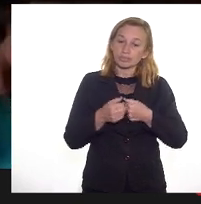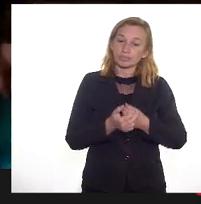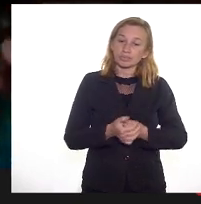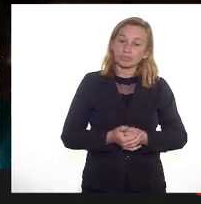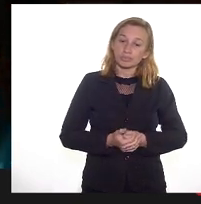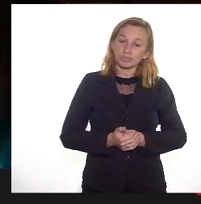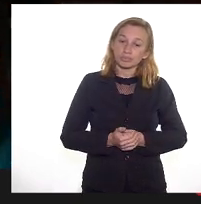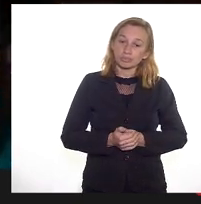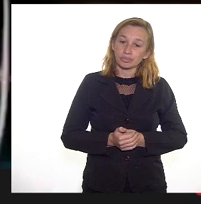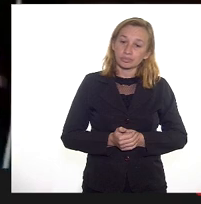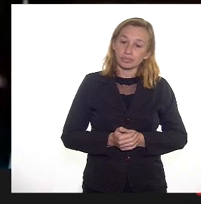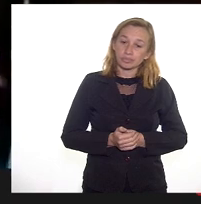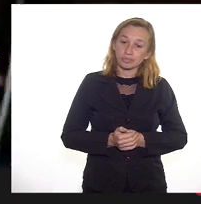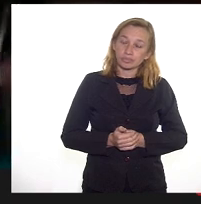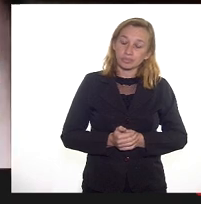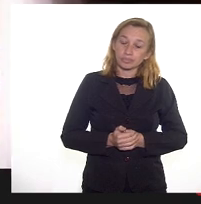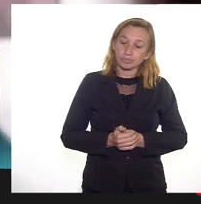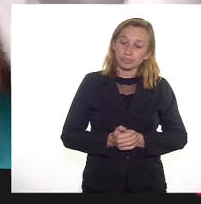As